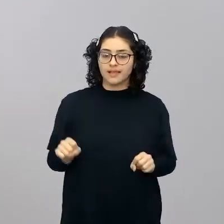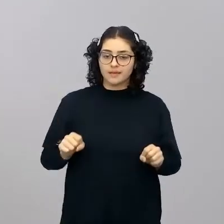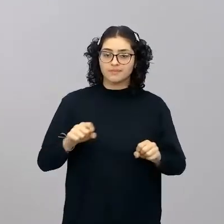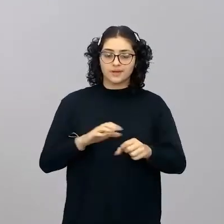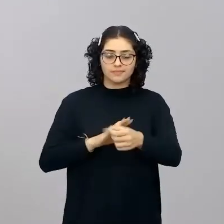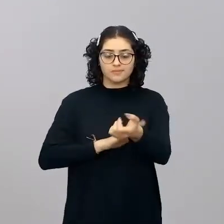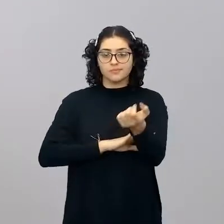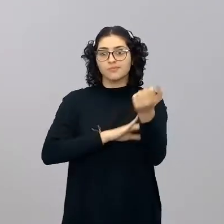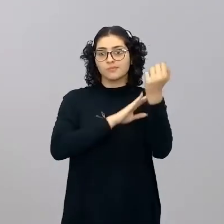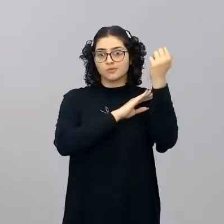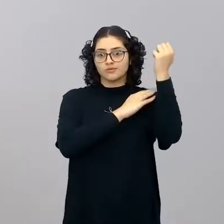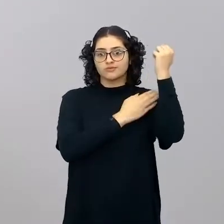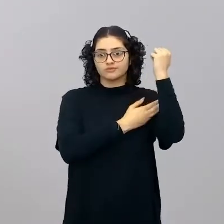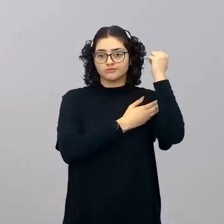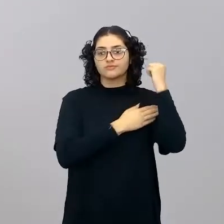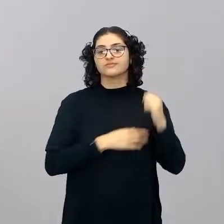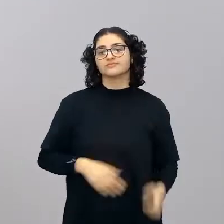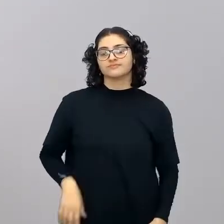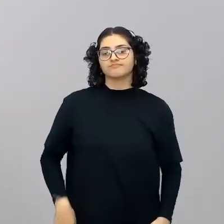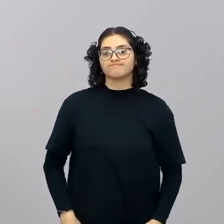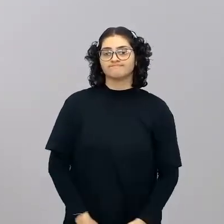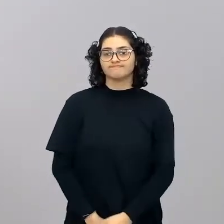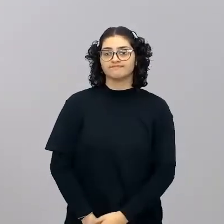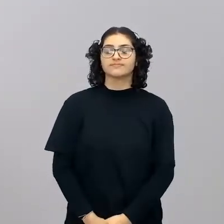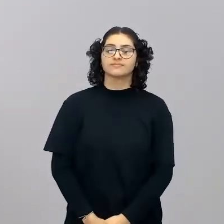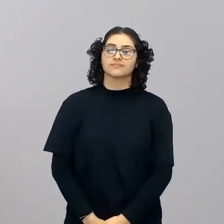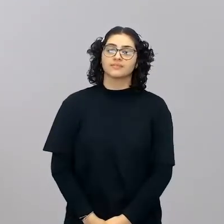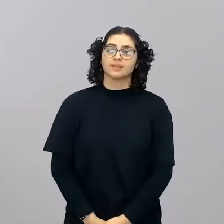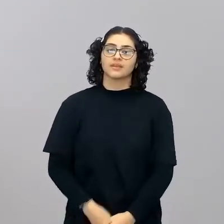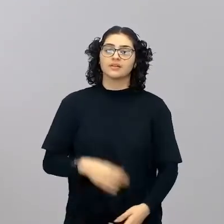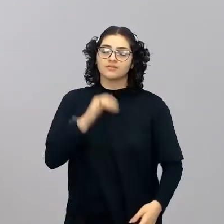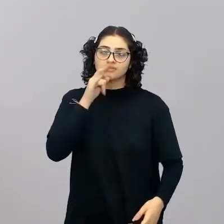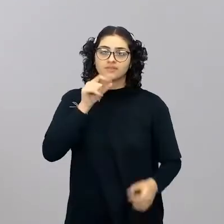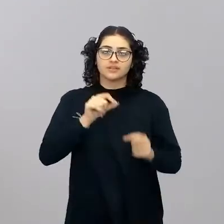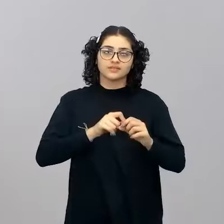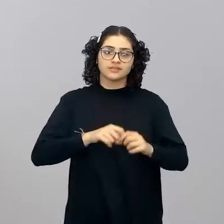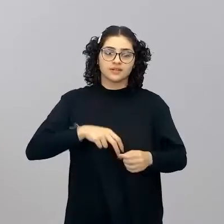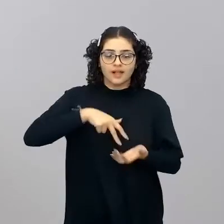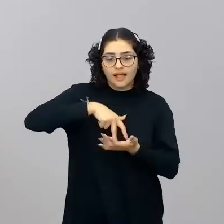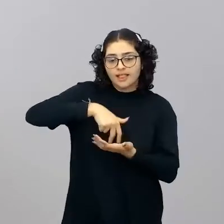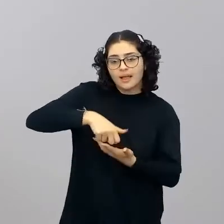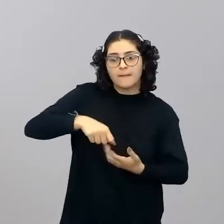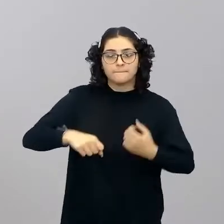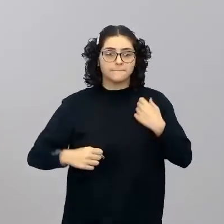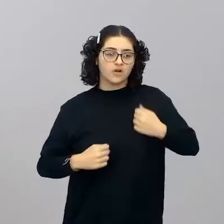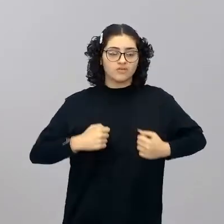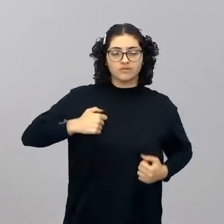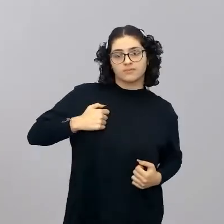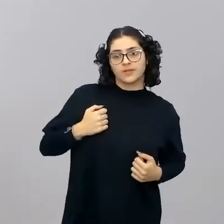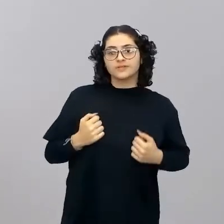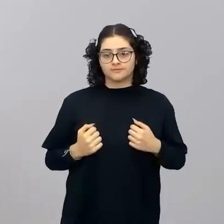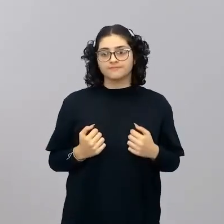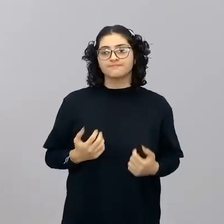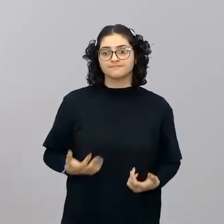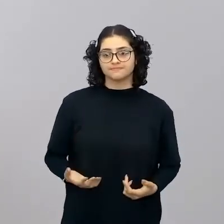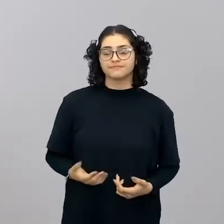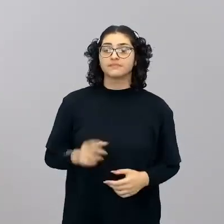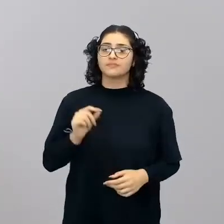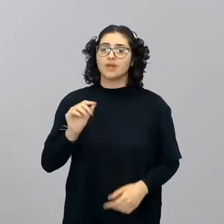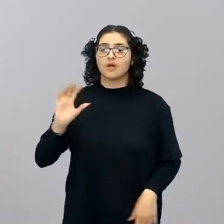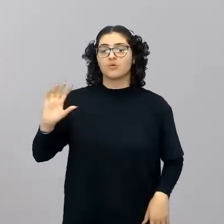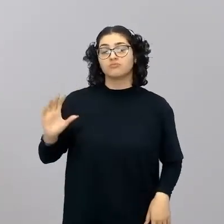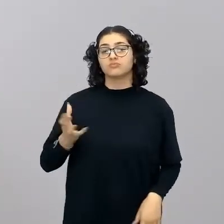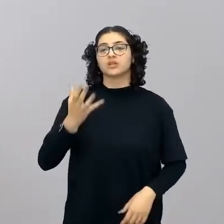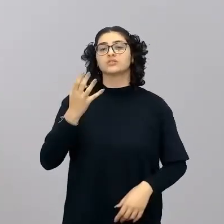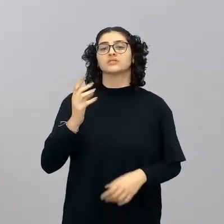afeta ali a região que realiza os movimentos, então afeta o sistema locomotor. E isso